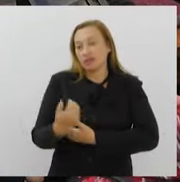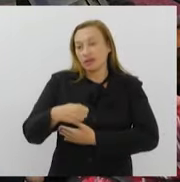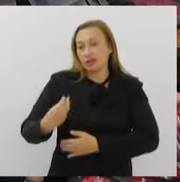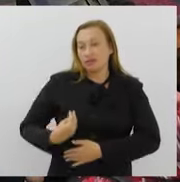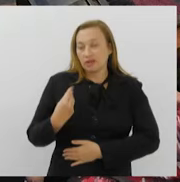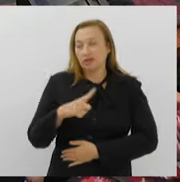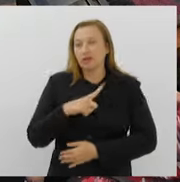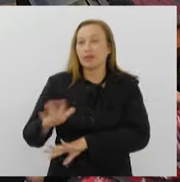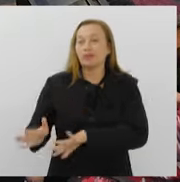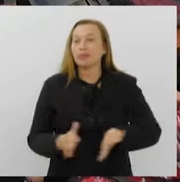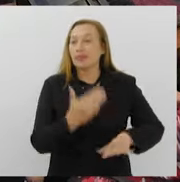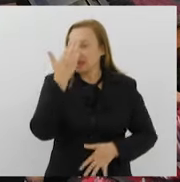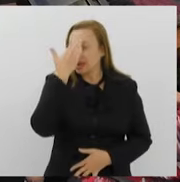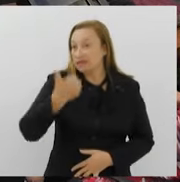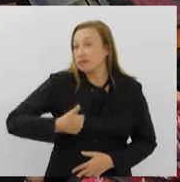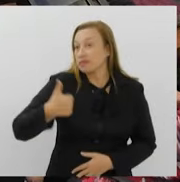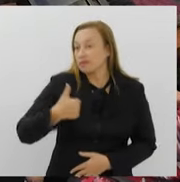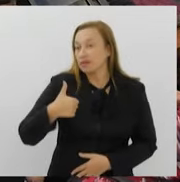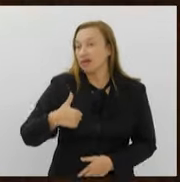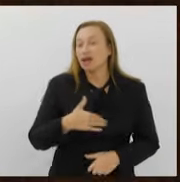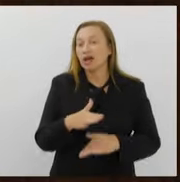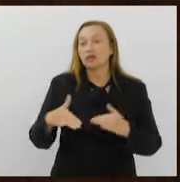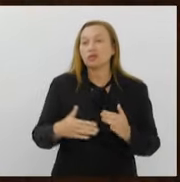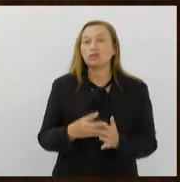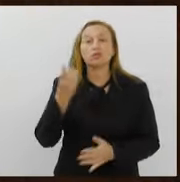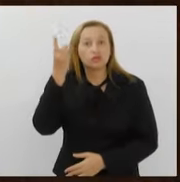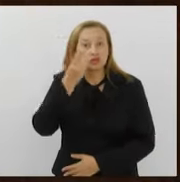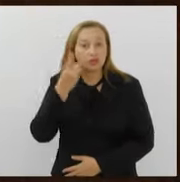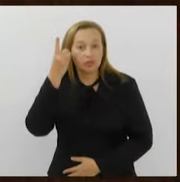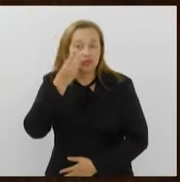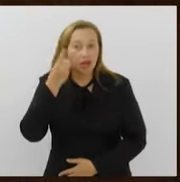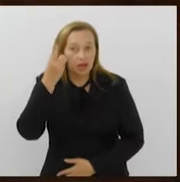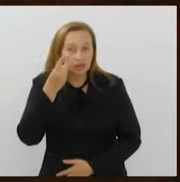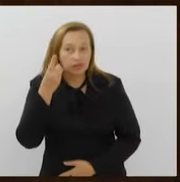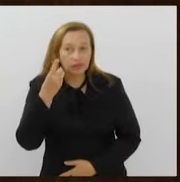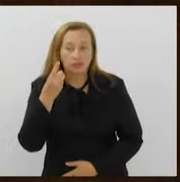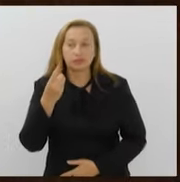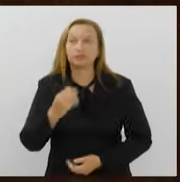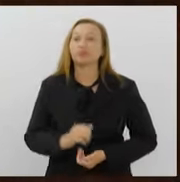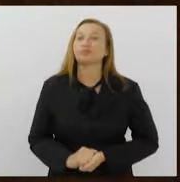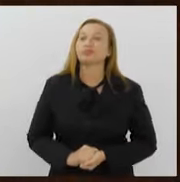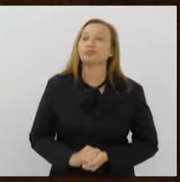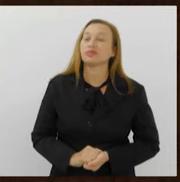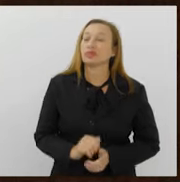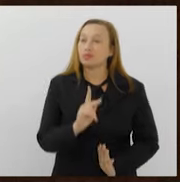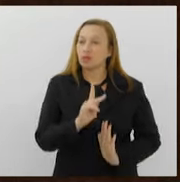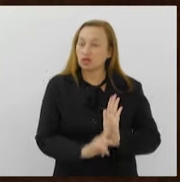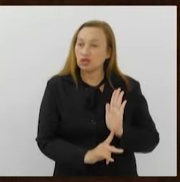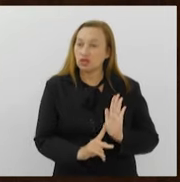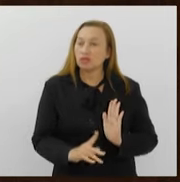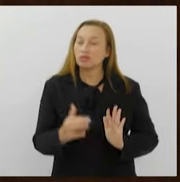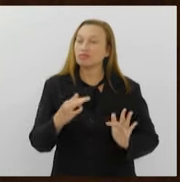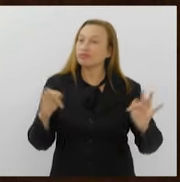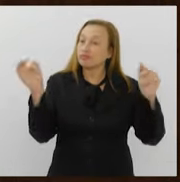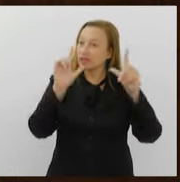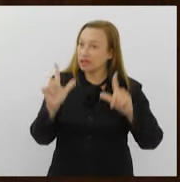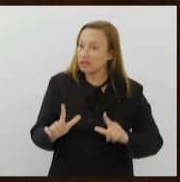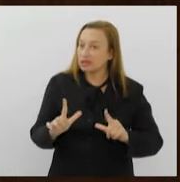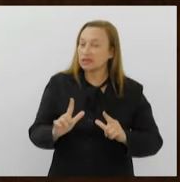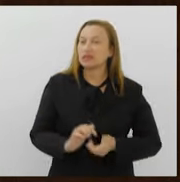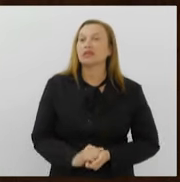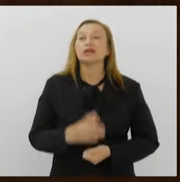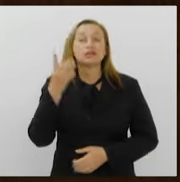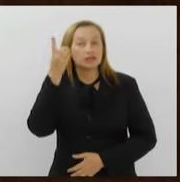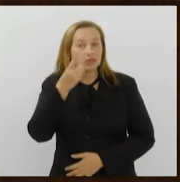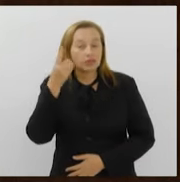Bom, queria agradecer primeiro todos os deputados nessa coautoria. Fico muito feliz por ter